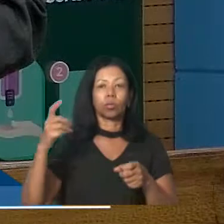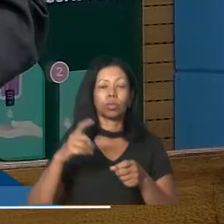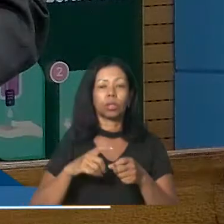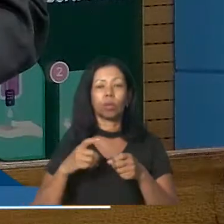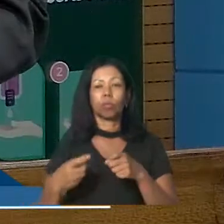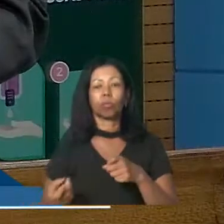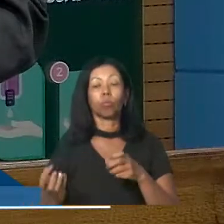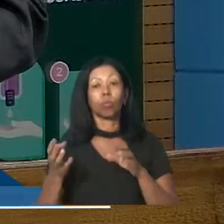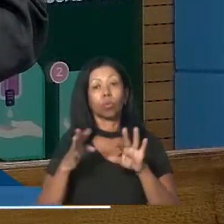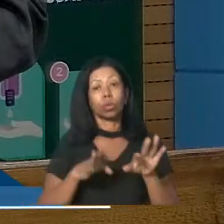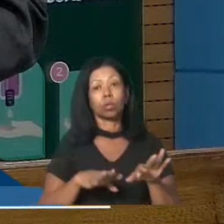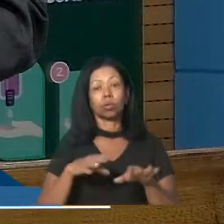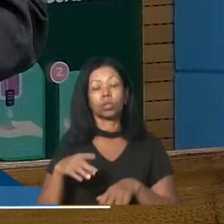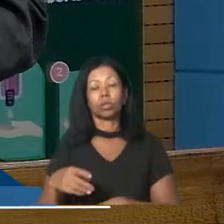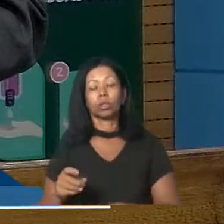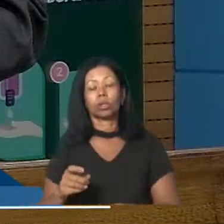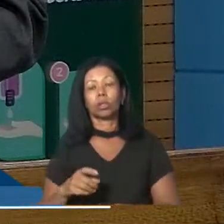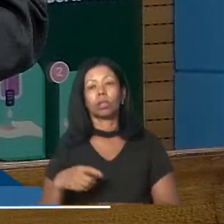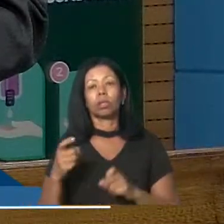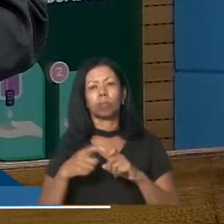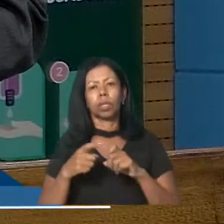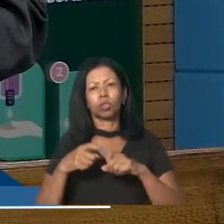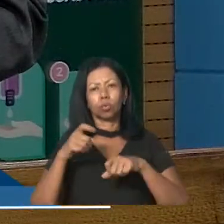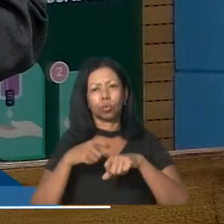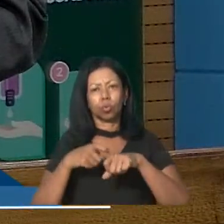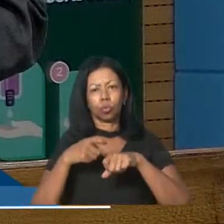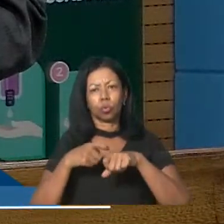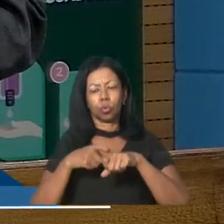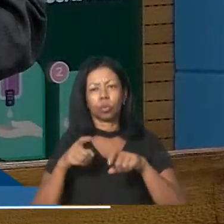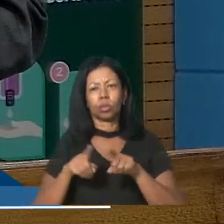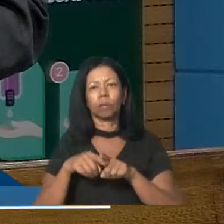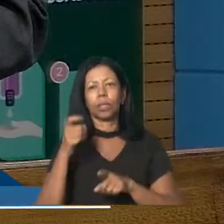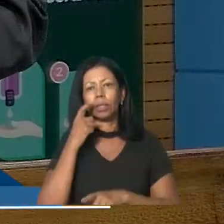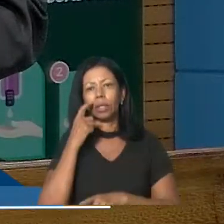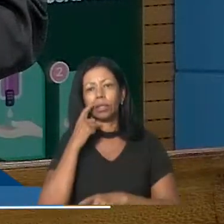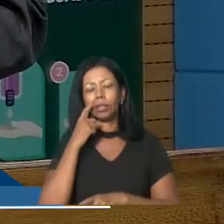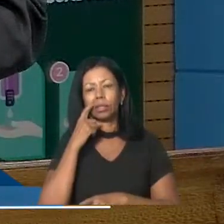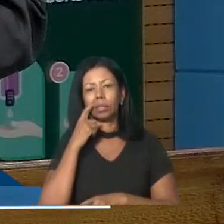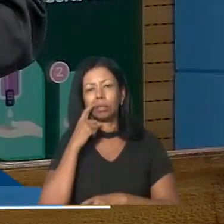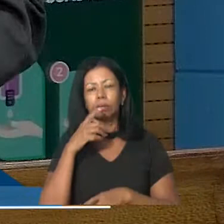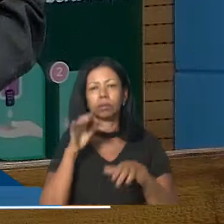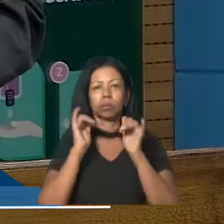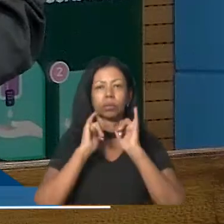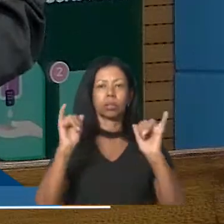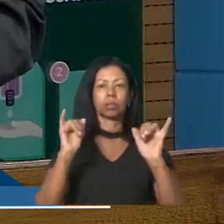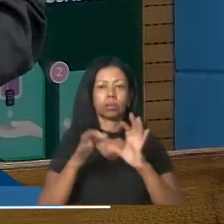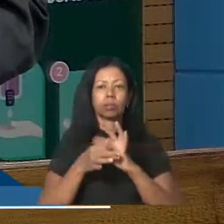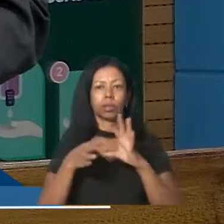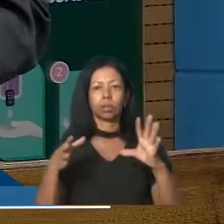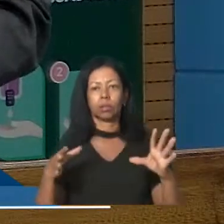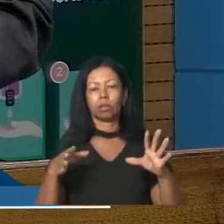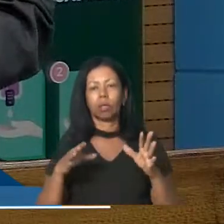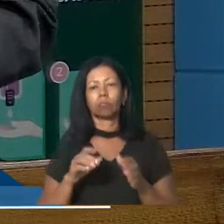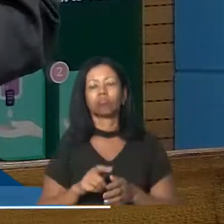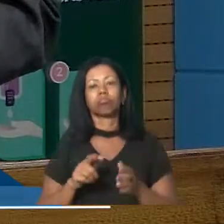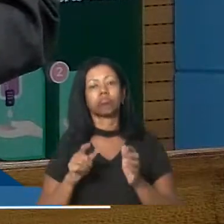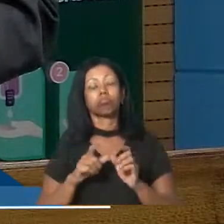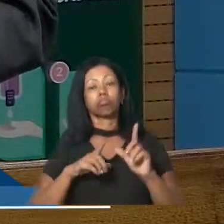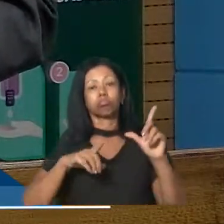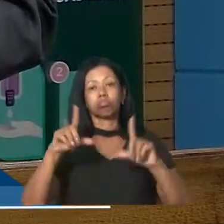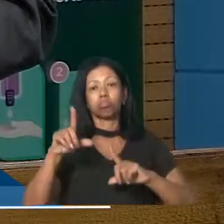dentista. Requeiro ainda que o deliberado seja dado ciência em imprensa falada e escrita. Sala Dona Helena Melete Cunha, março